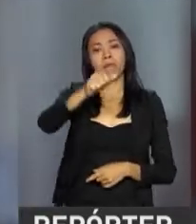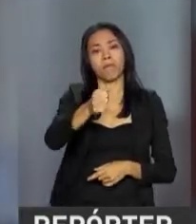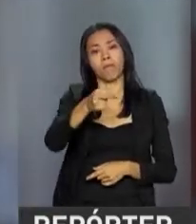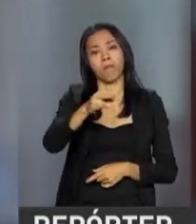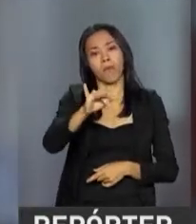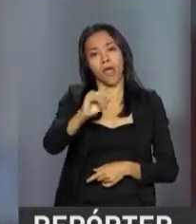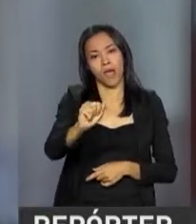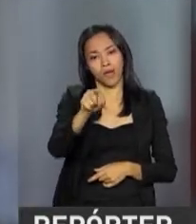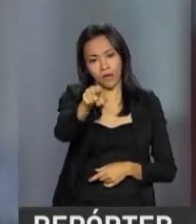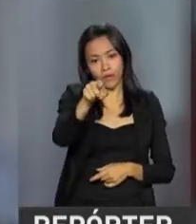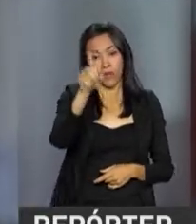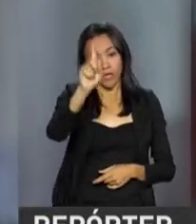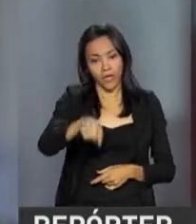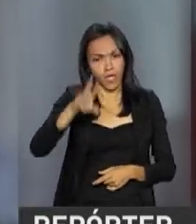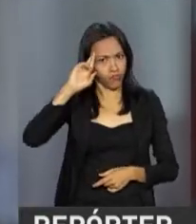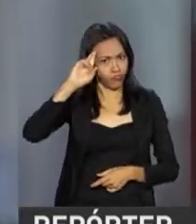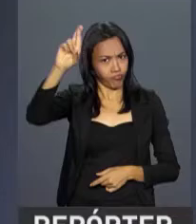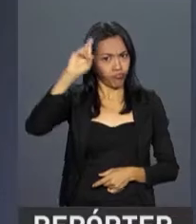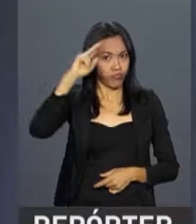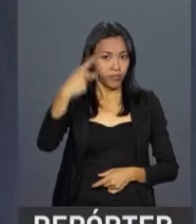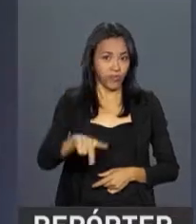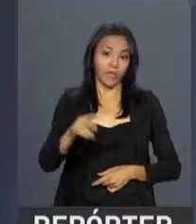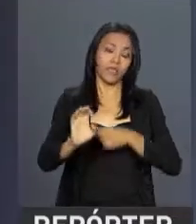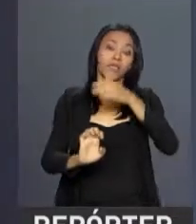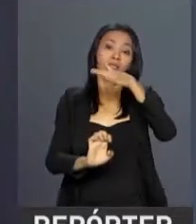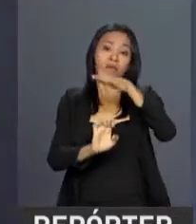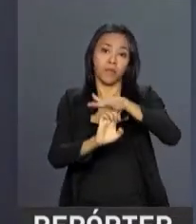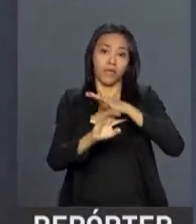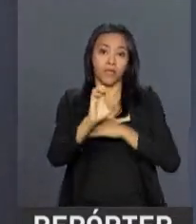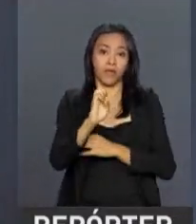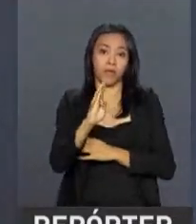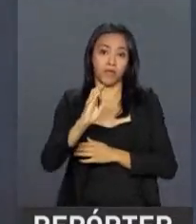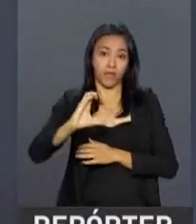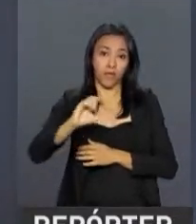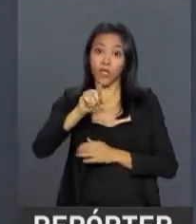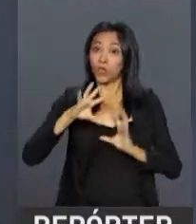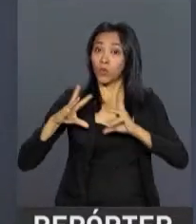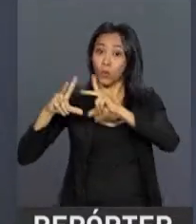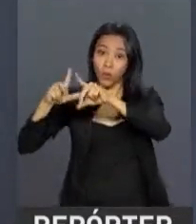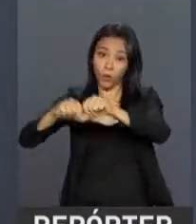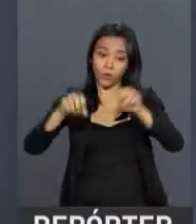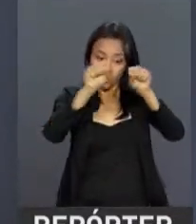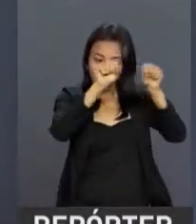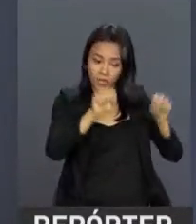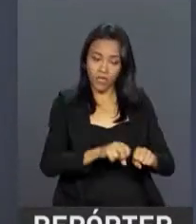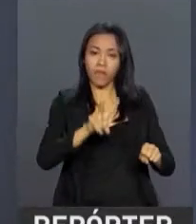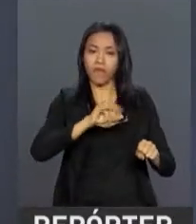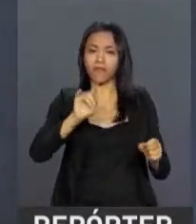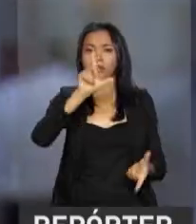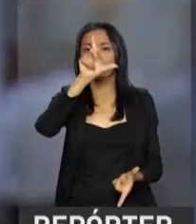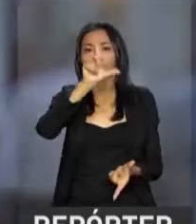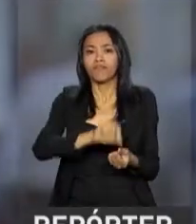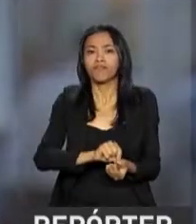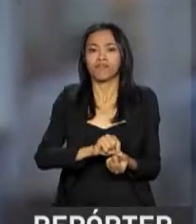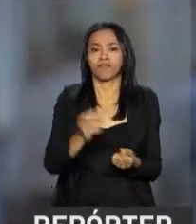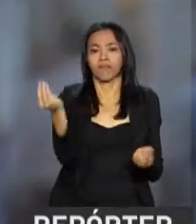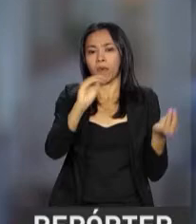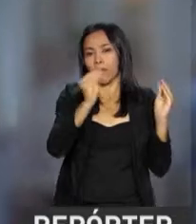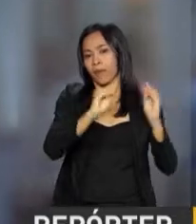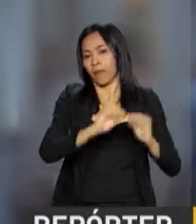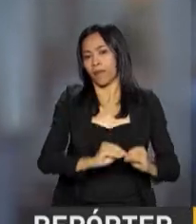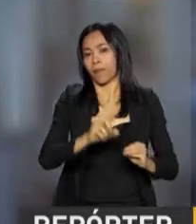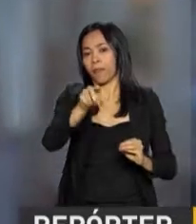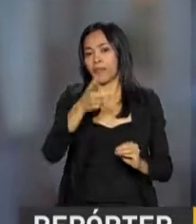de pessoal da bbc acredita que depois da implantação todo o sistema de pessoal será simplificado dessa forma você